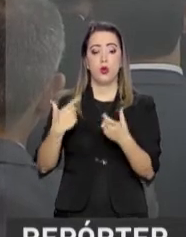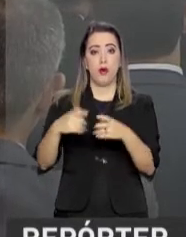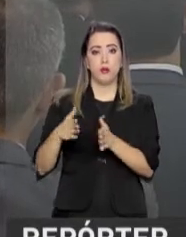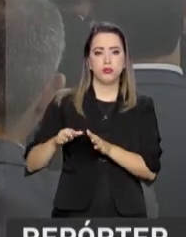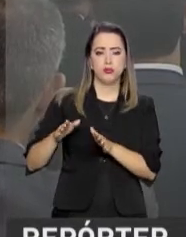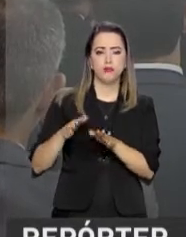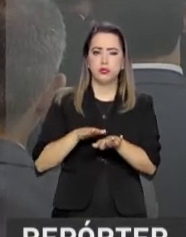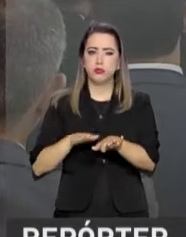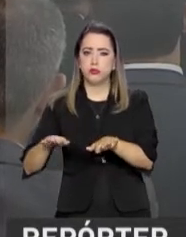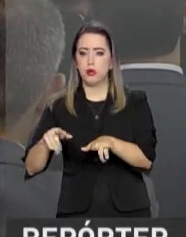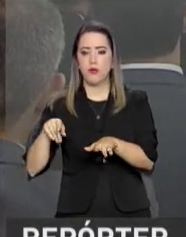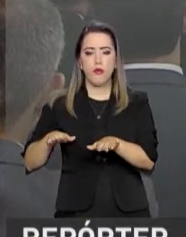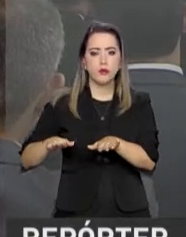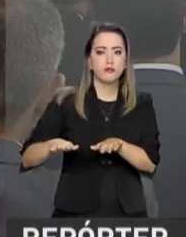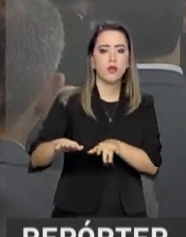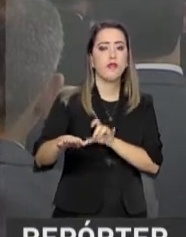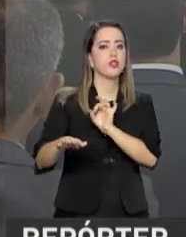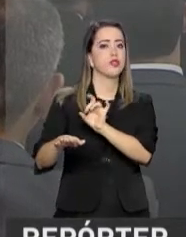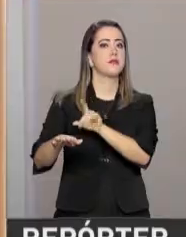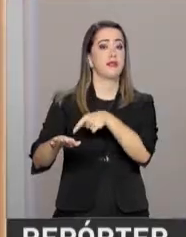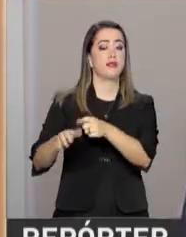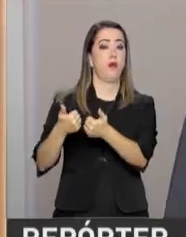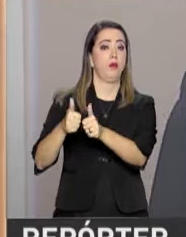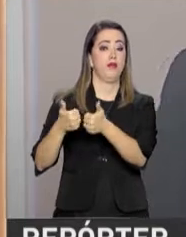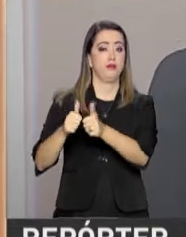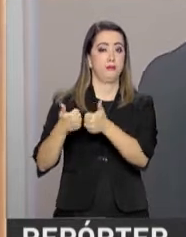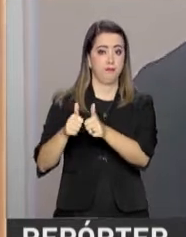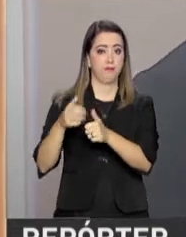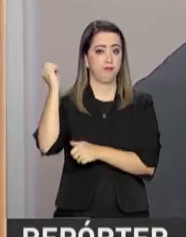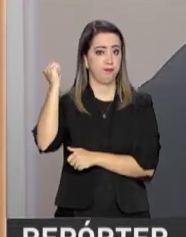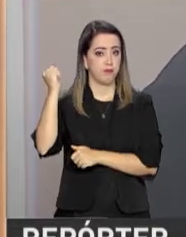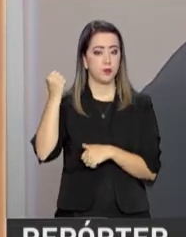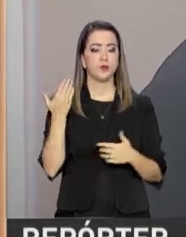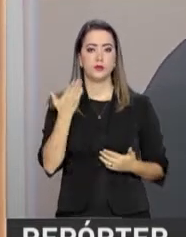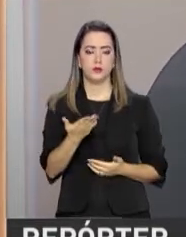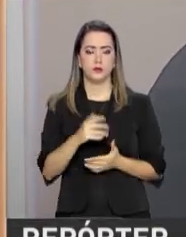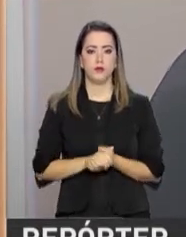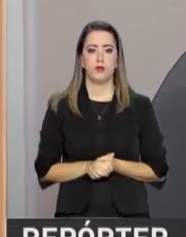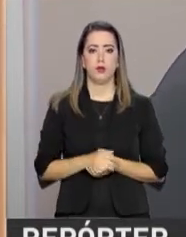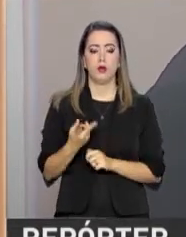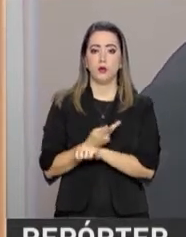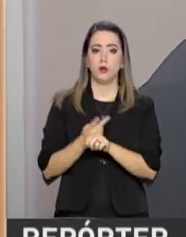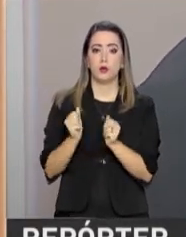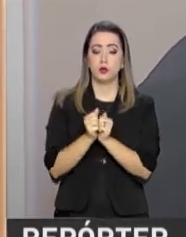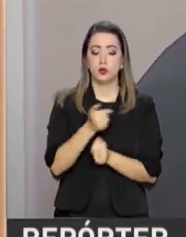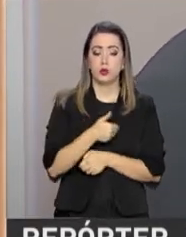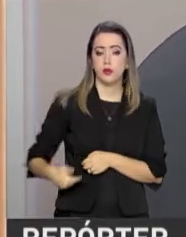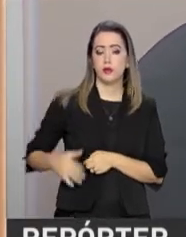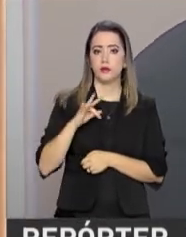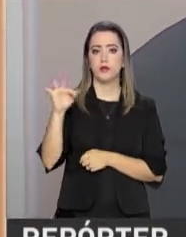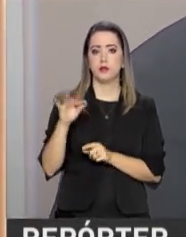estavam paradas por falta de recursos a busca do governo federal é com a determinação do presidente michel temer